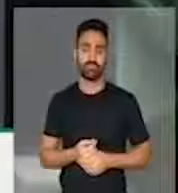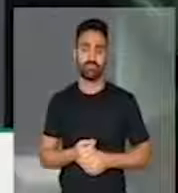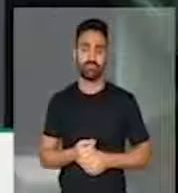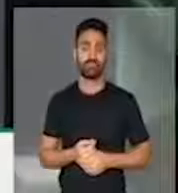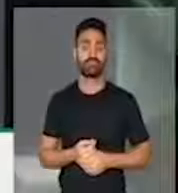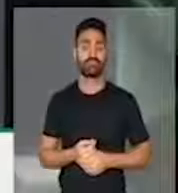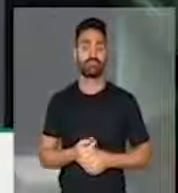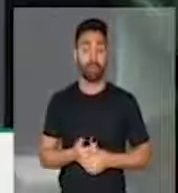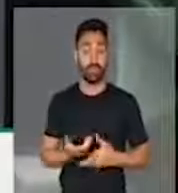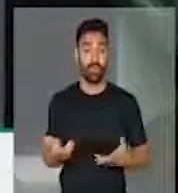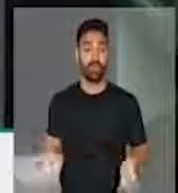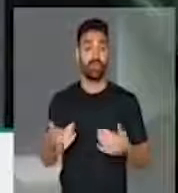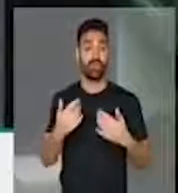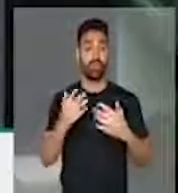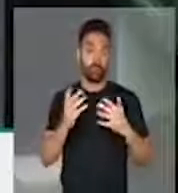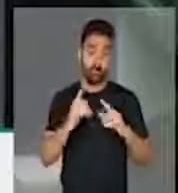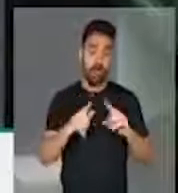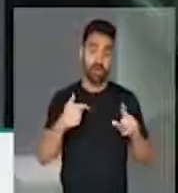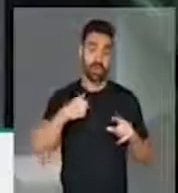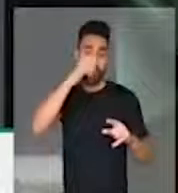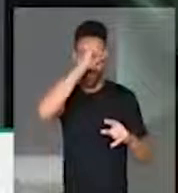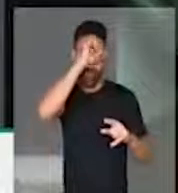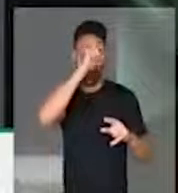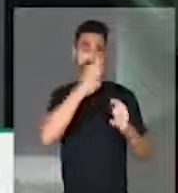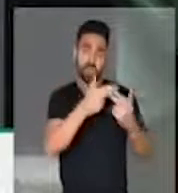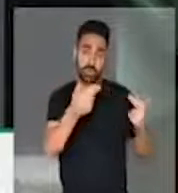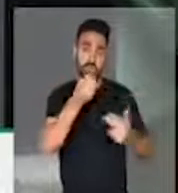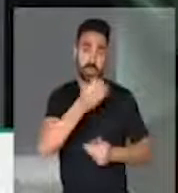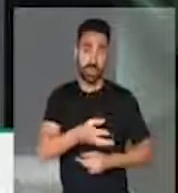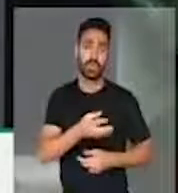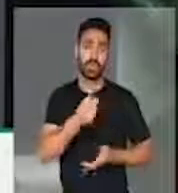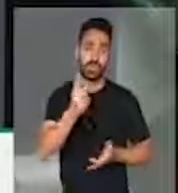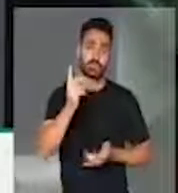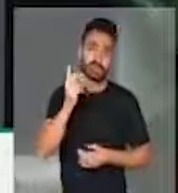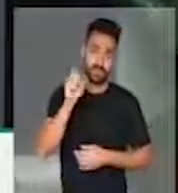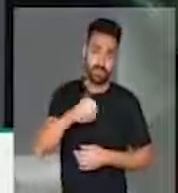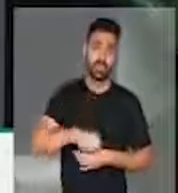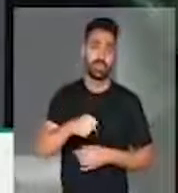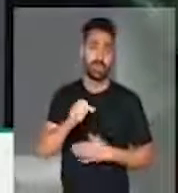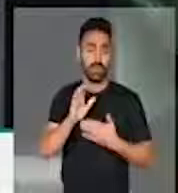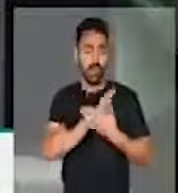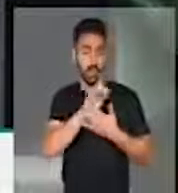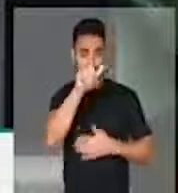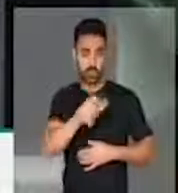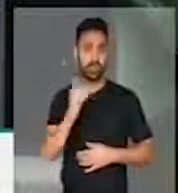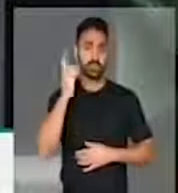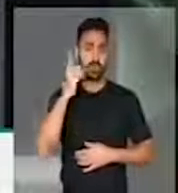Deixo o meu abraço. Aprendi muito. Muitas coisas boas com alguns veteranos aí.